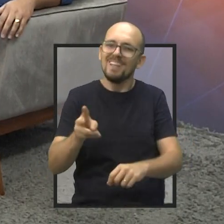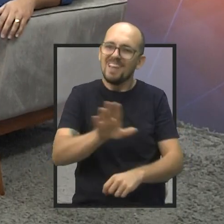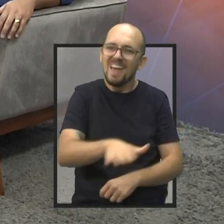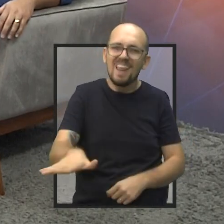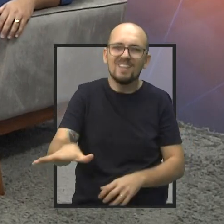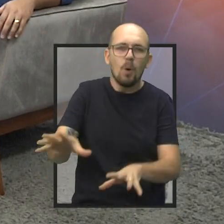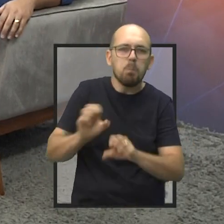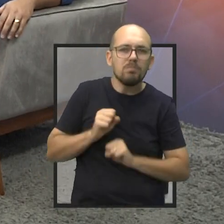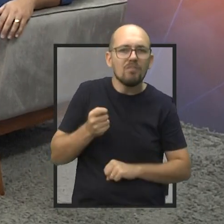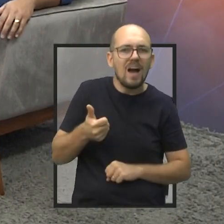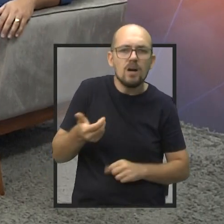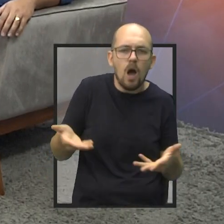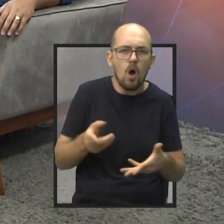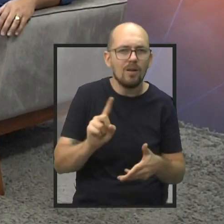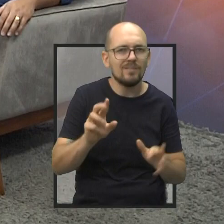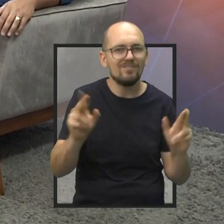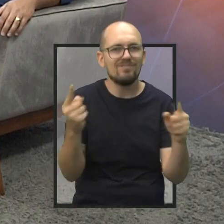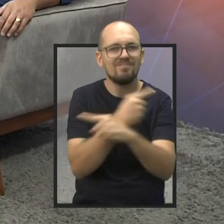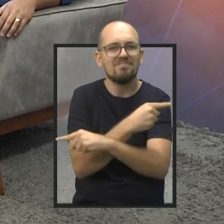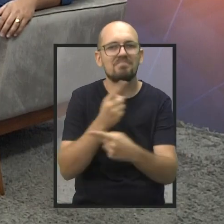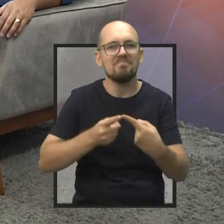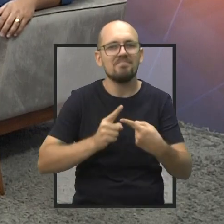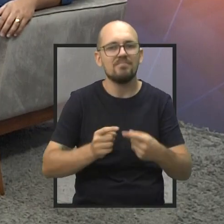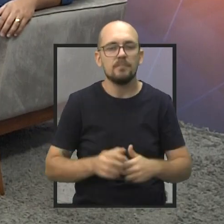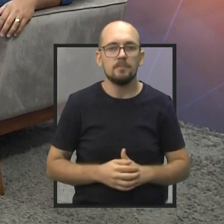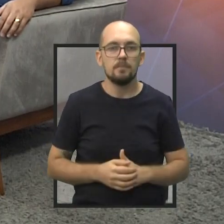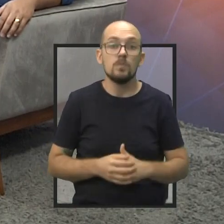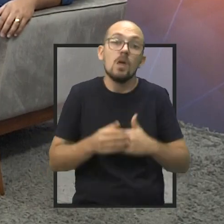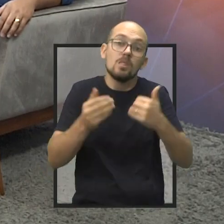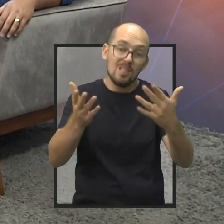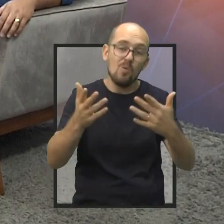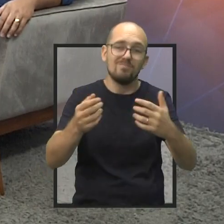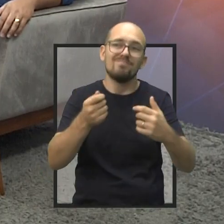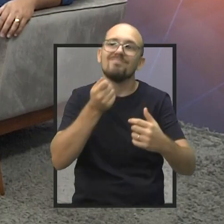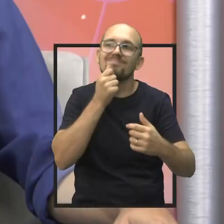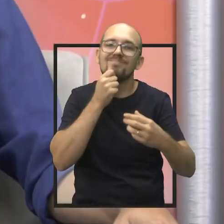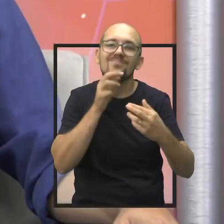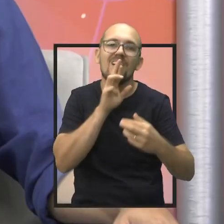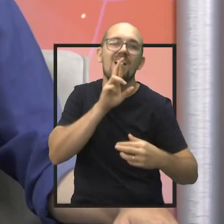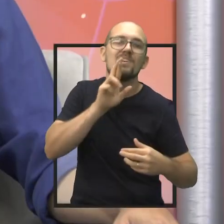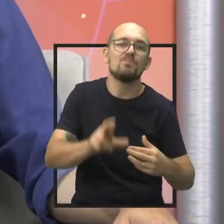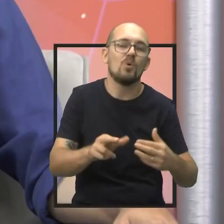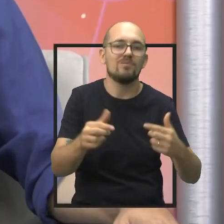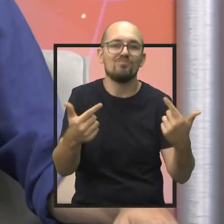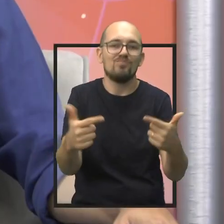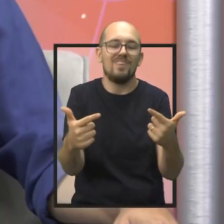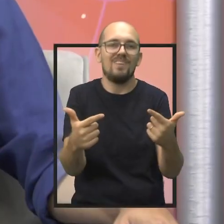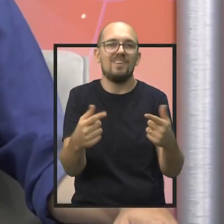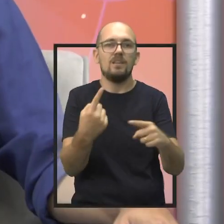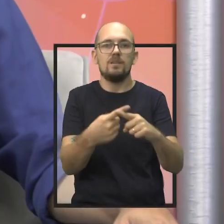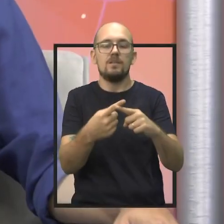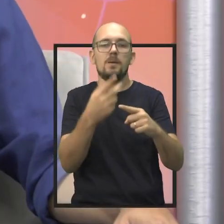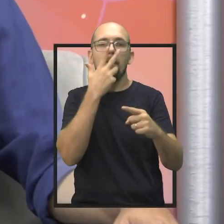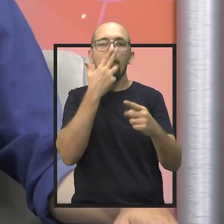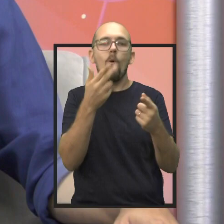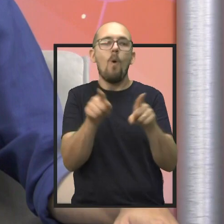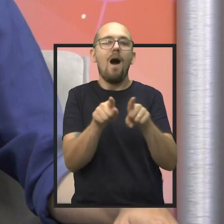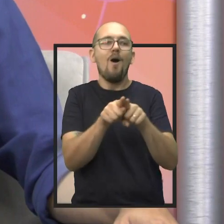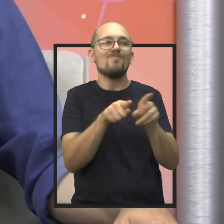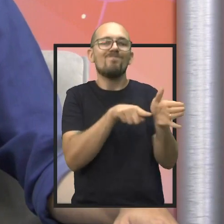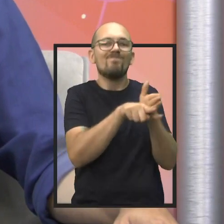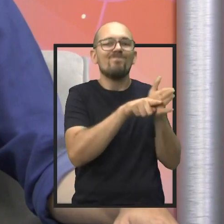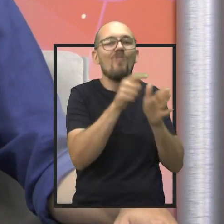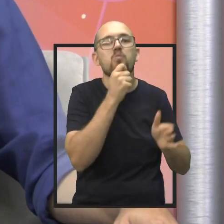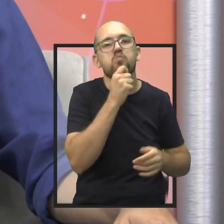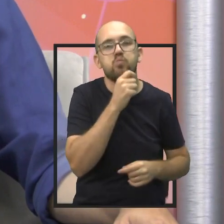né? Então, ainda não... Existem algumas perguntas ainda que são sem respostas, né? Mas, muito provavelmente, o